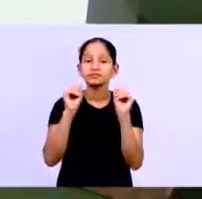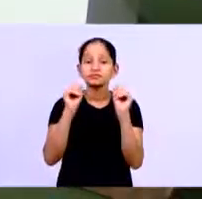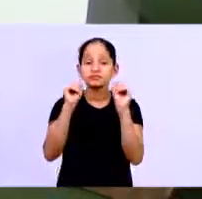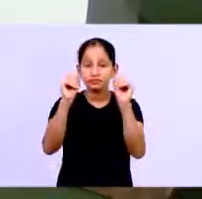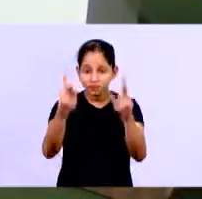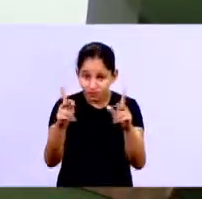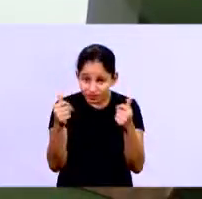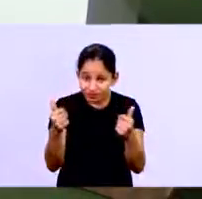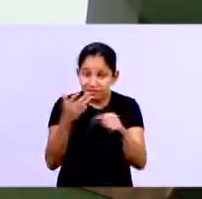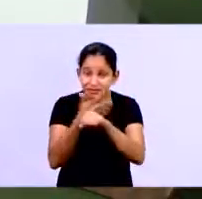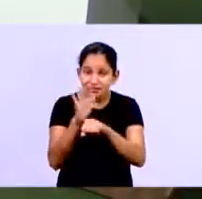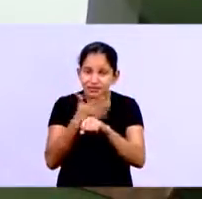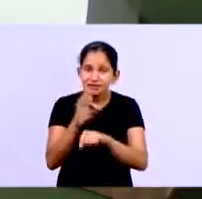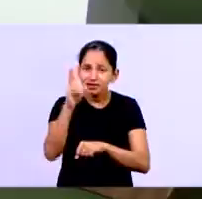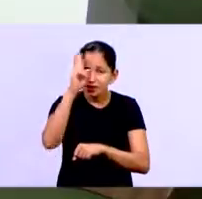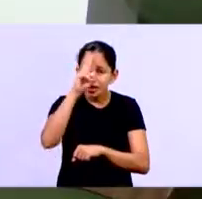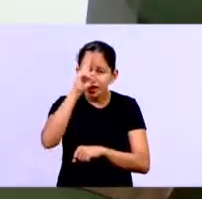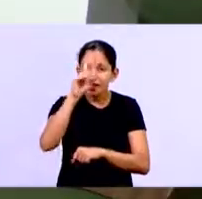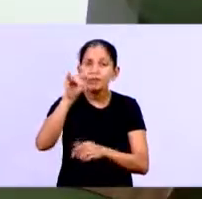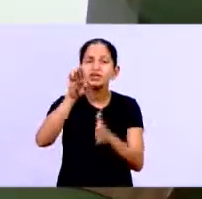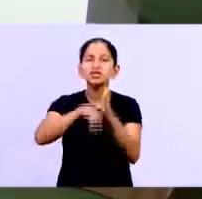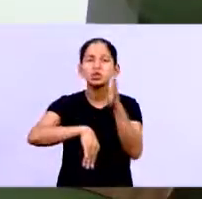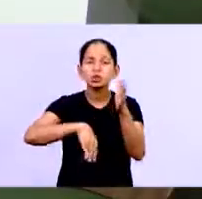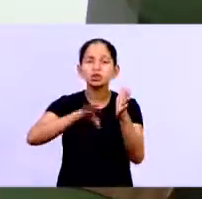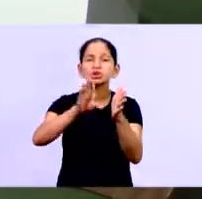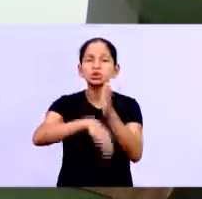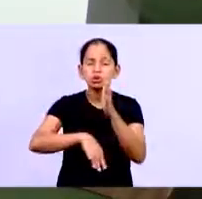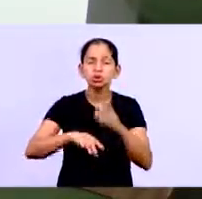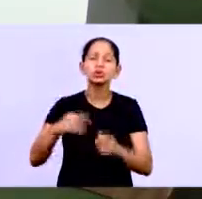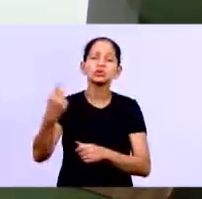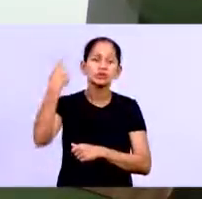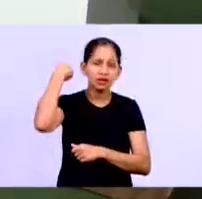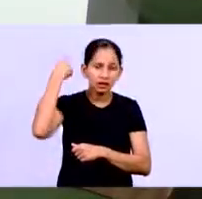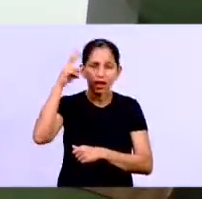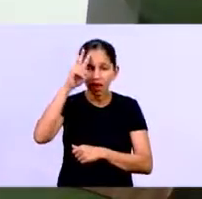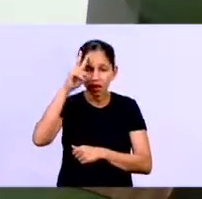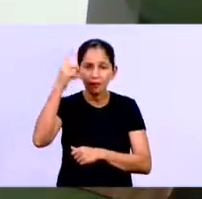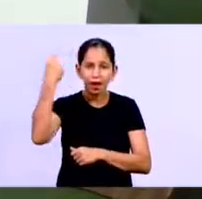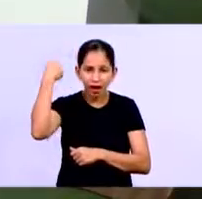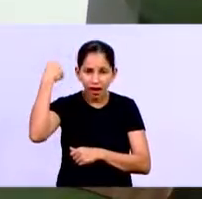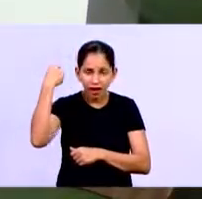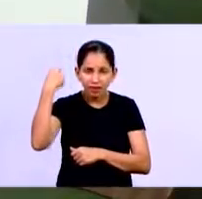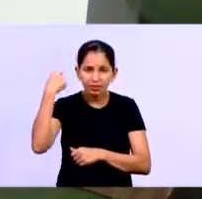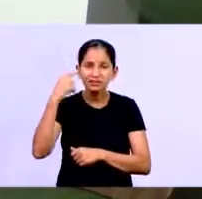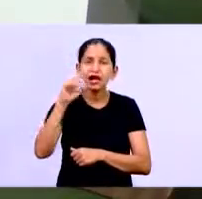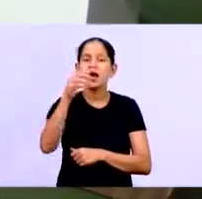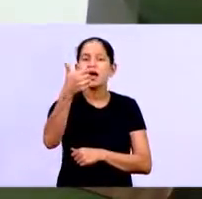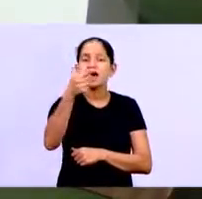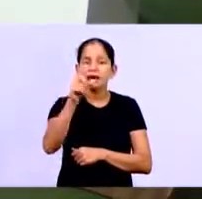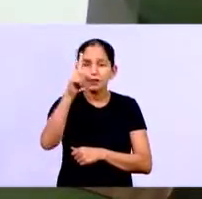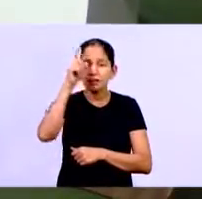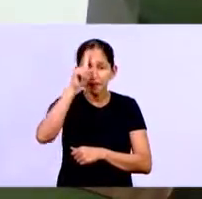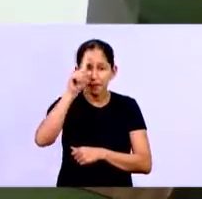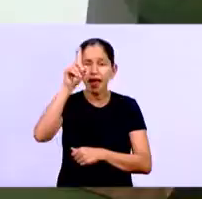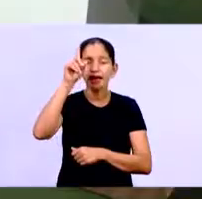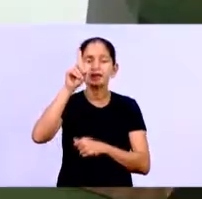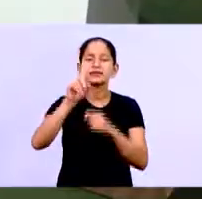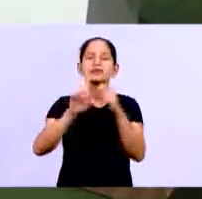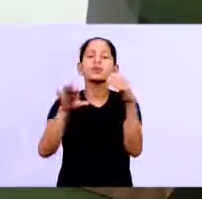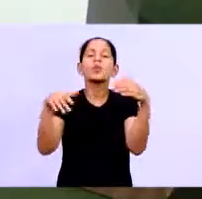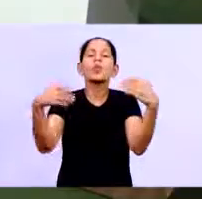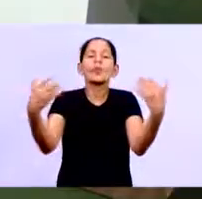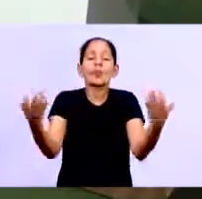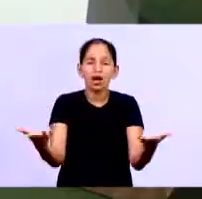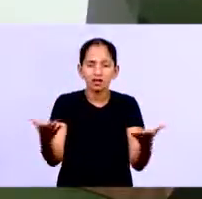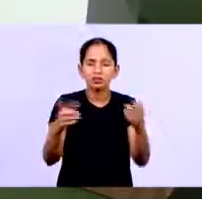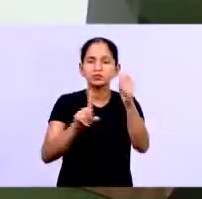nós trabalhamos de desconto, ou seja, uma dívida que vai vencer daqui a 15 meses, você vai pagar hoje. Se você vai pagar hoje, você